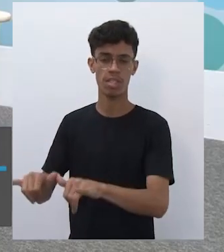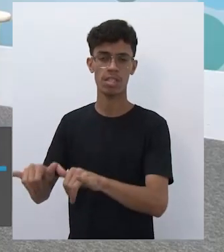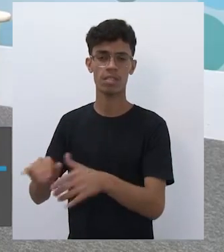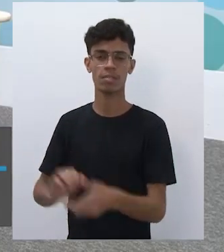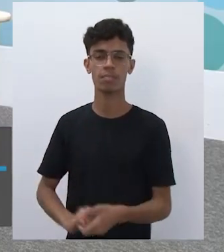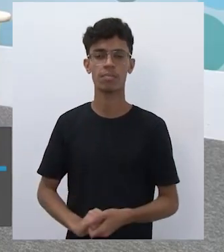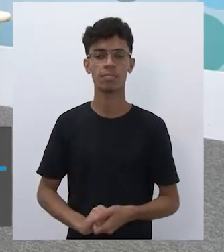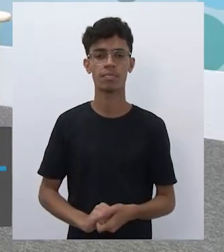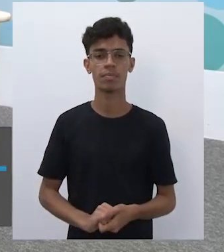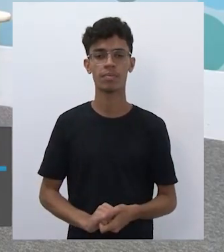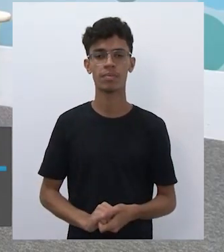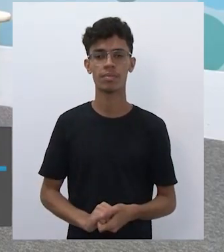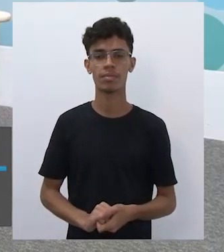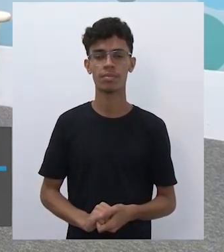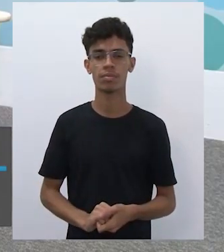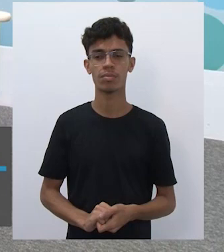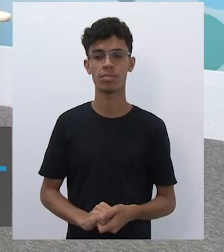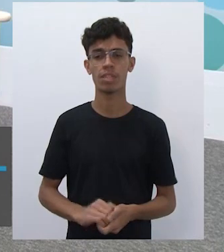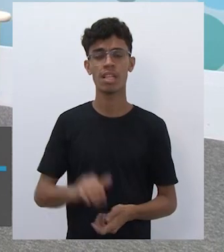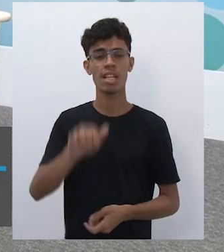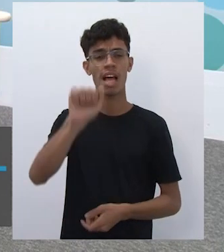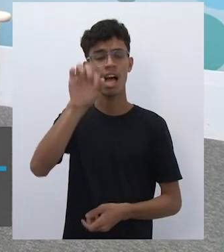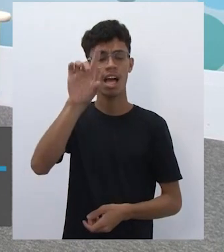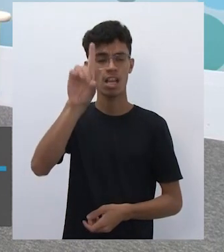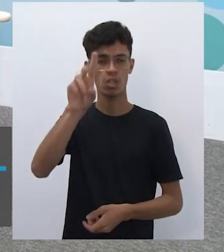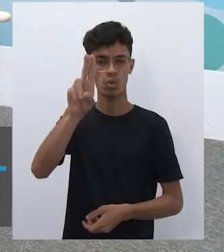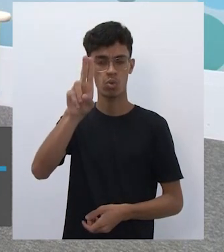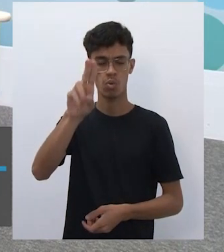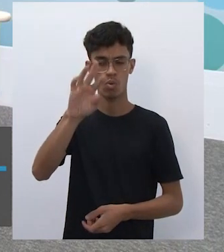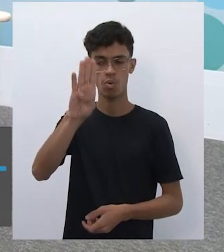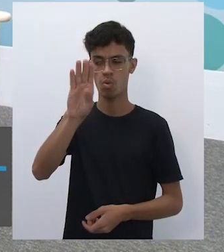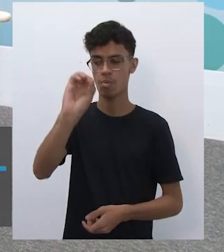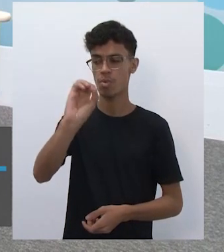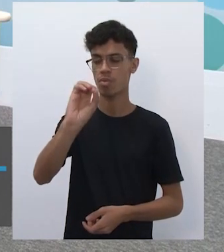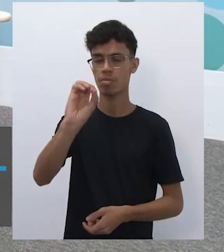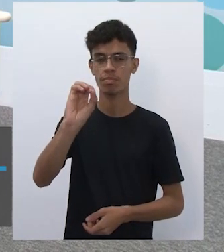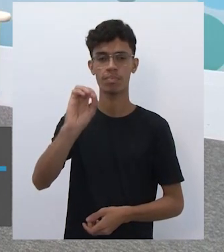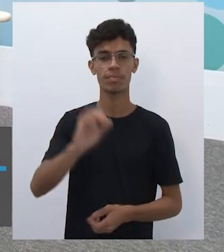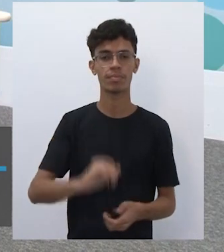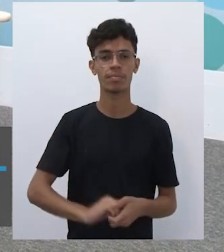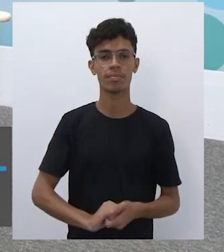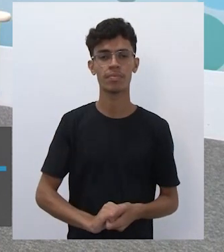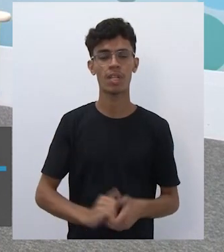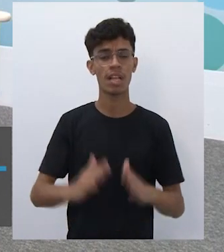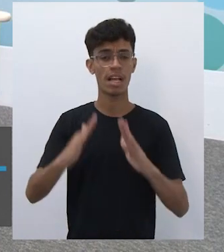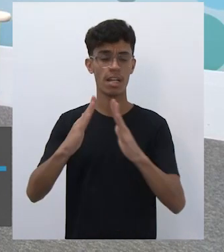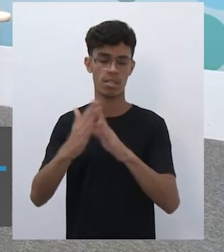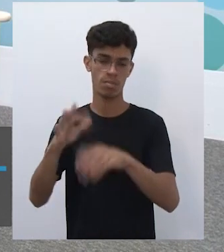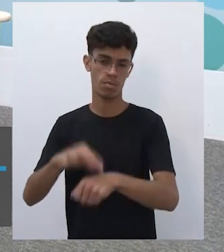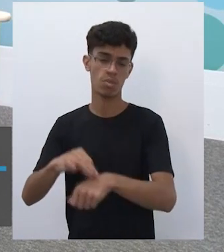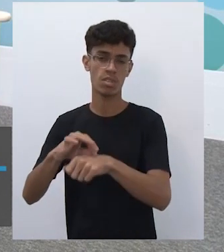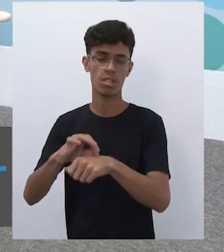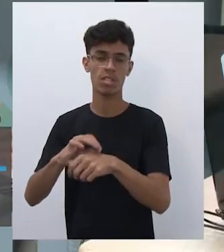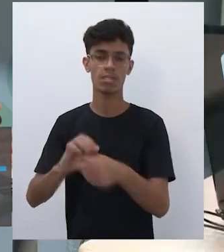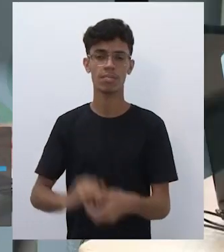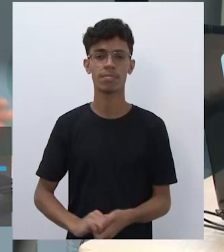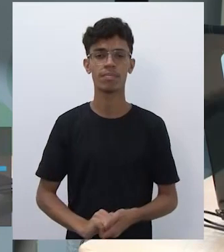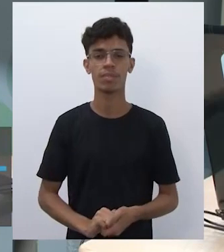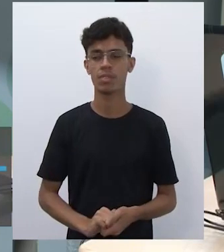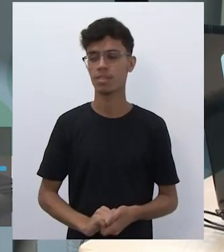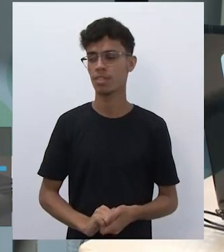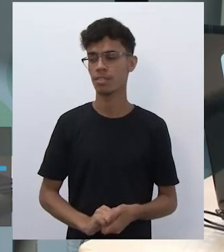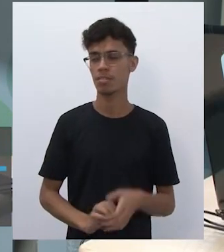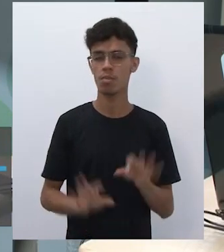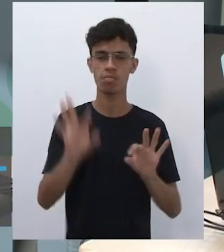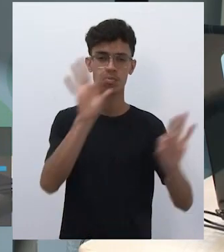açougues, eu tenho a questão do adubo, que pode me ajudar nesse projeto, eu tenho a questão de decoração, que pode me